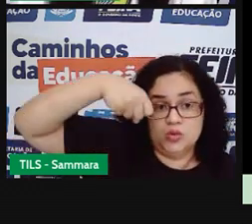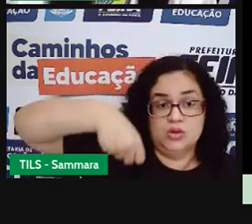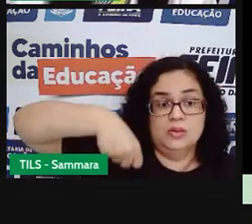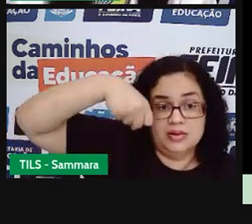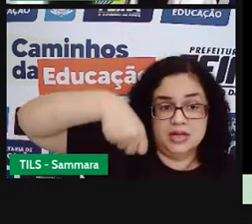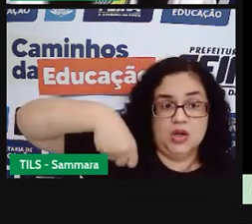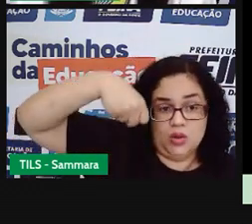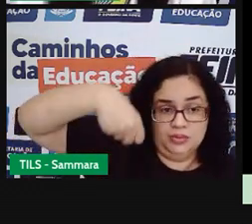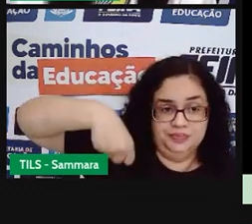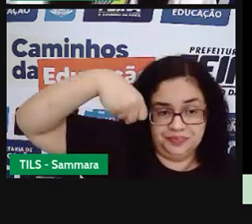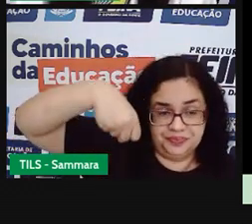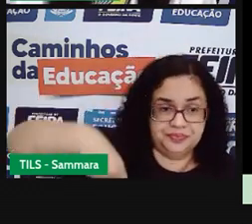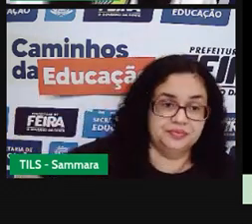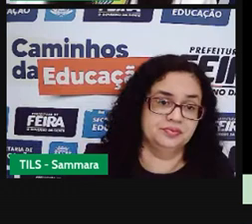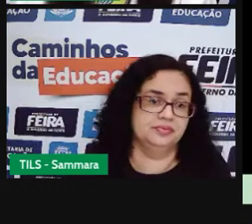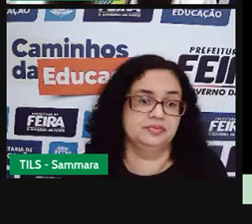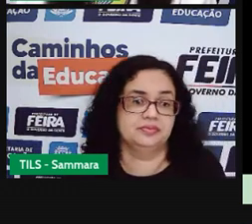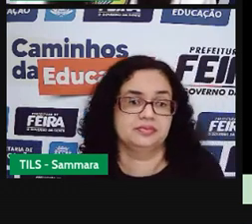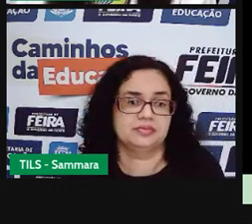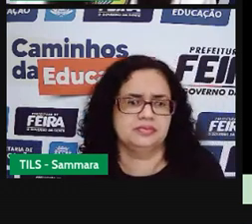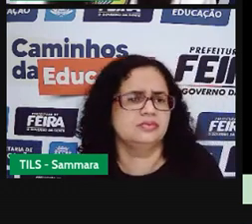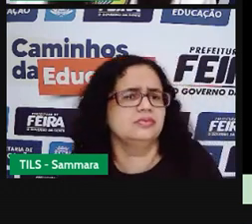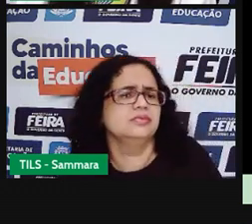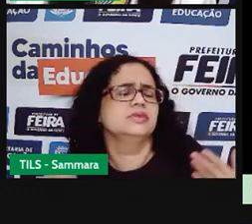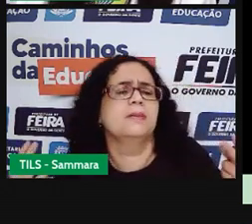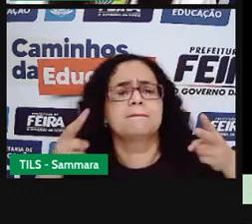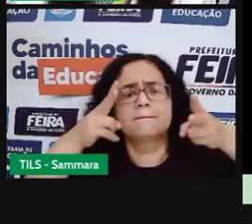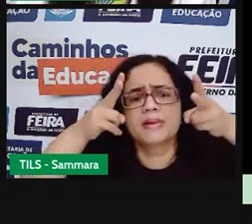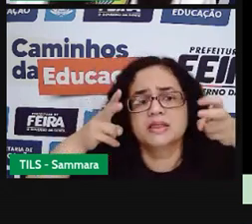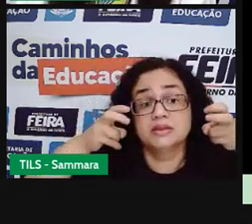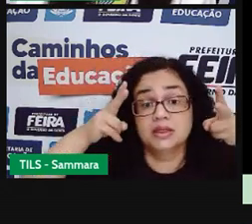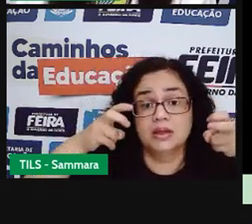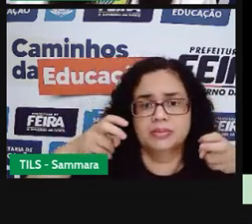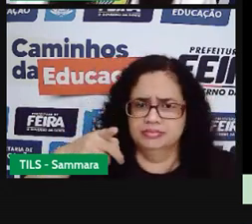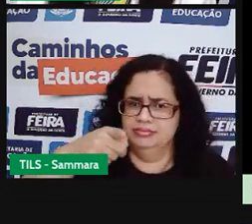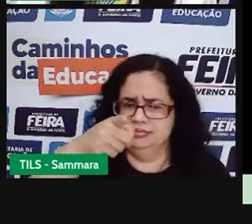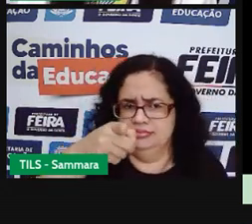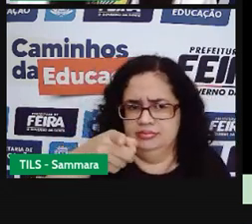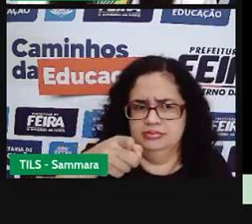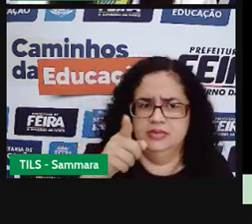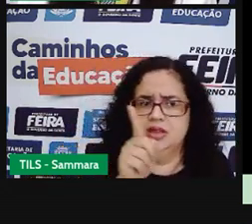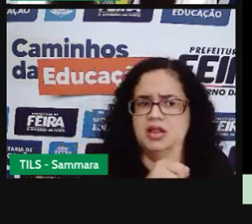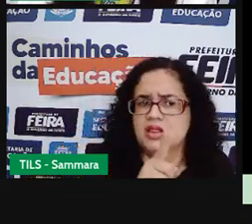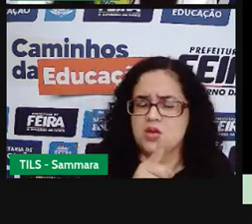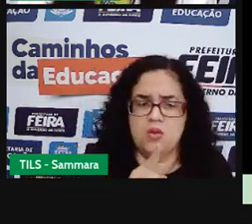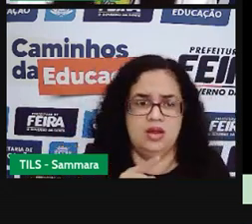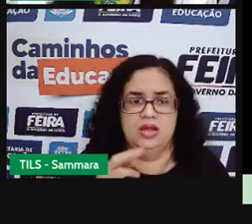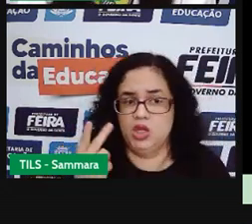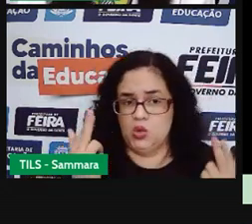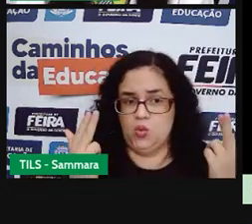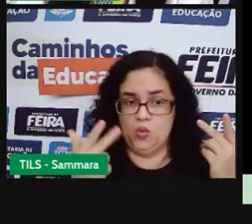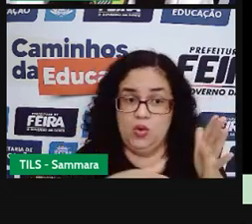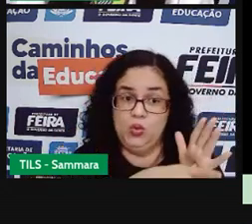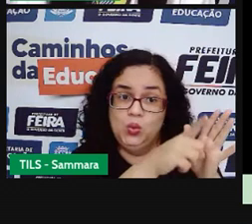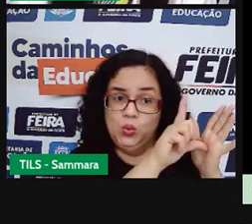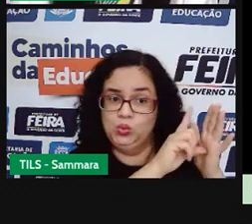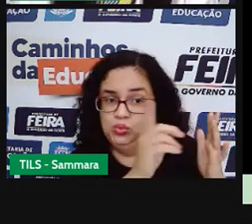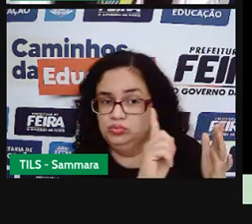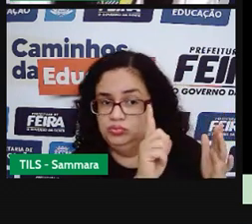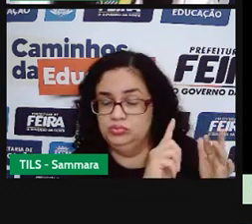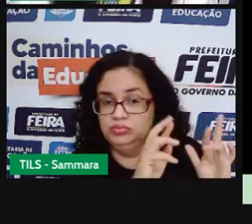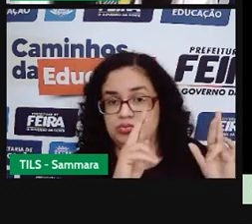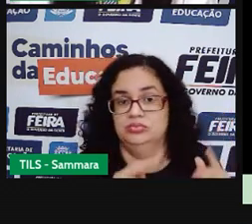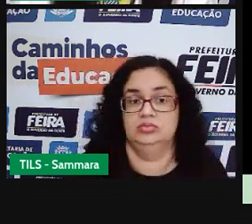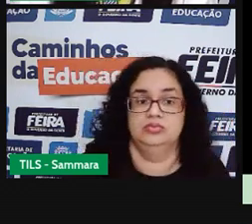e em uma sacola aí que a gente percebe esta garrafa não é a mesma não é igual né uma apresenta as